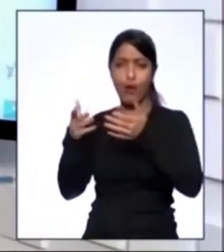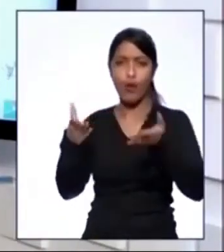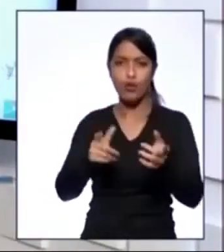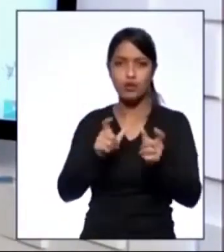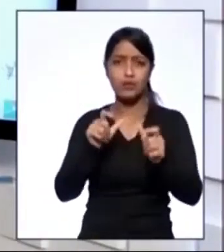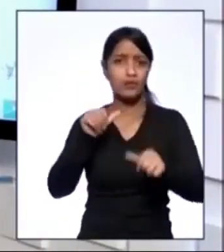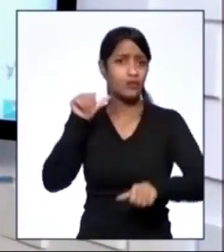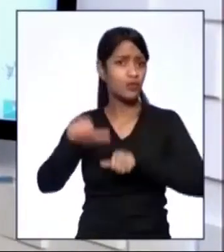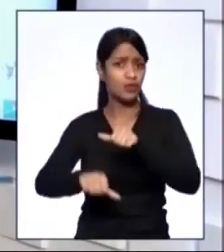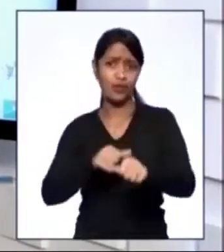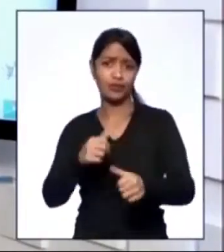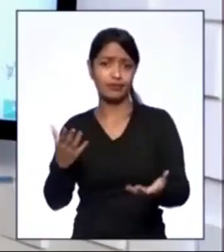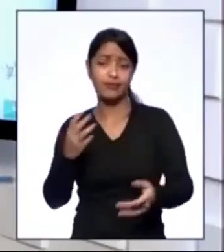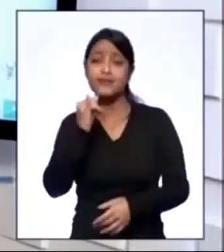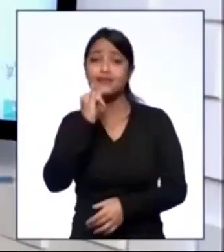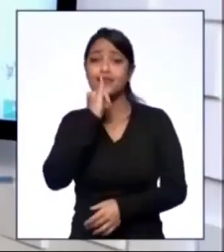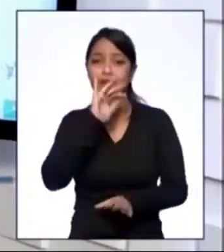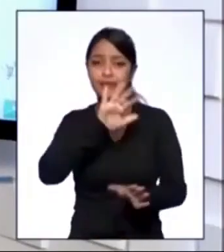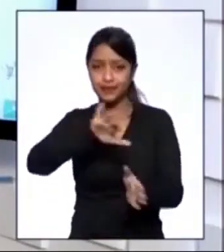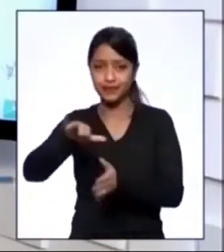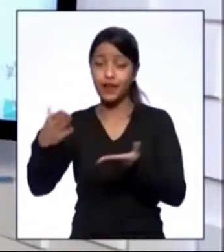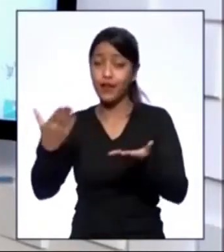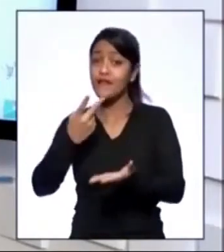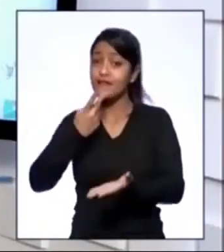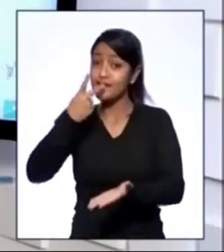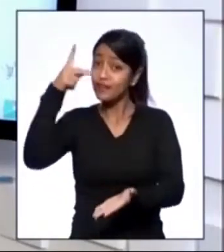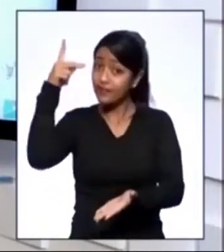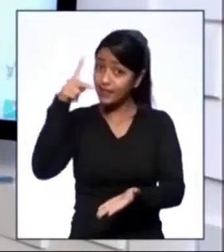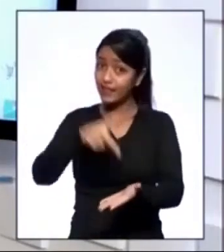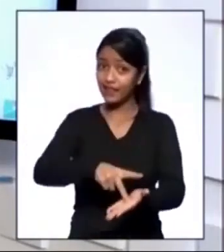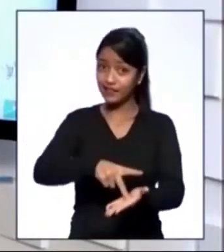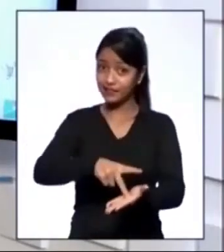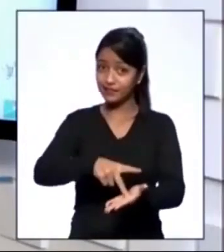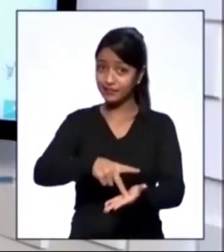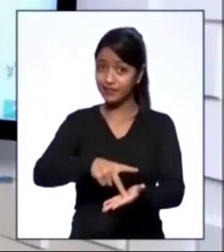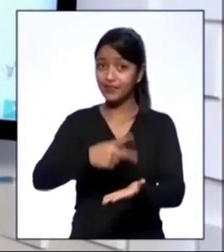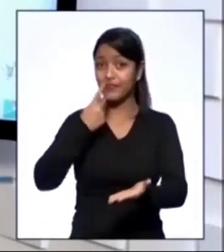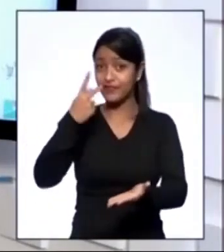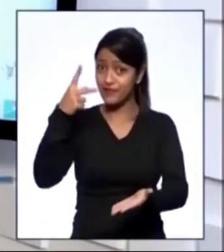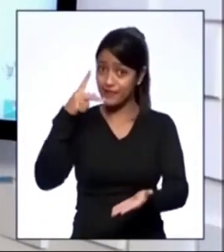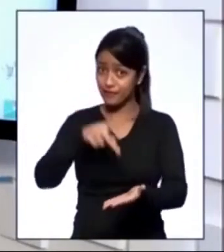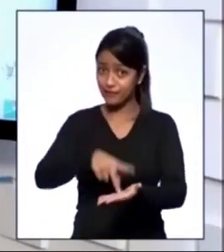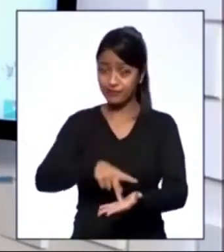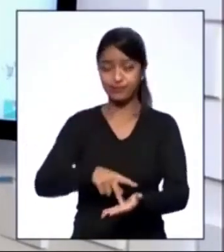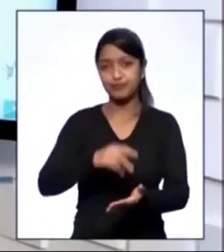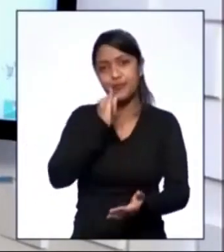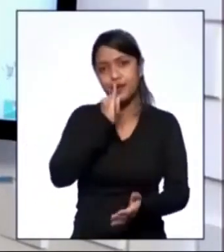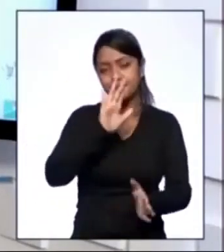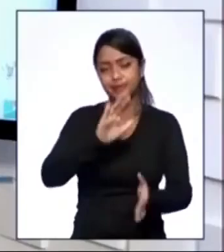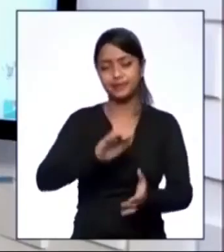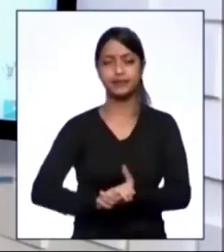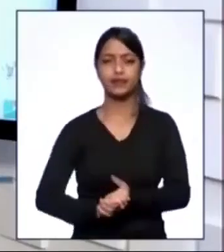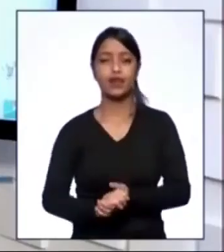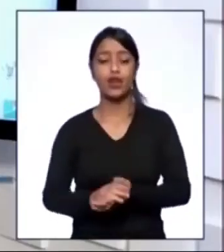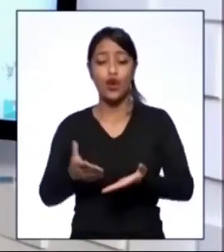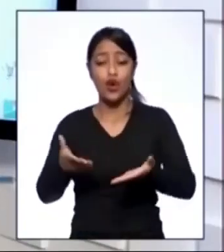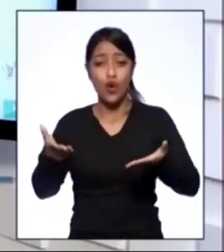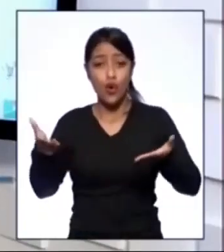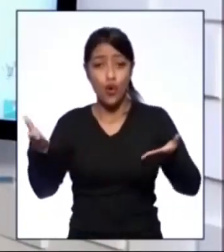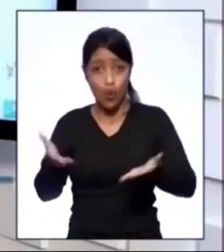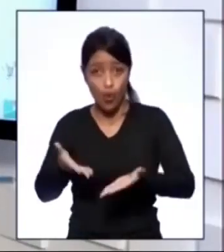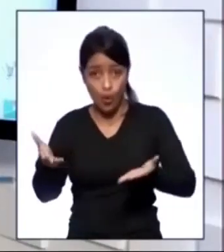limpo aqui um com o outro. Vamos ser sinceros agora. Hoje, tem muito